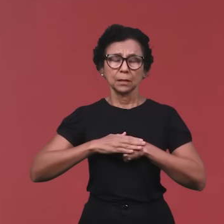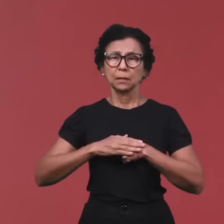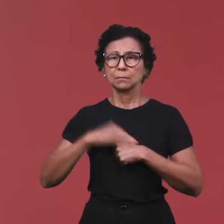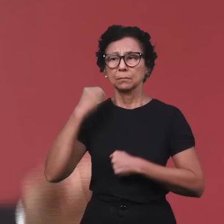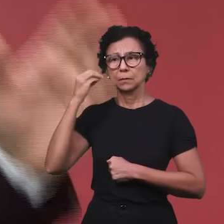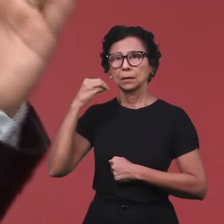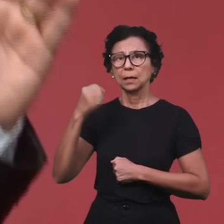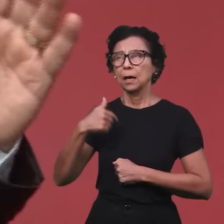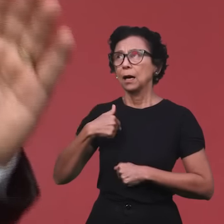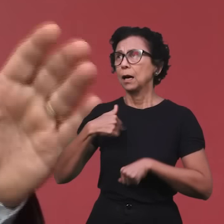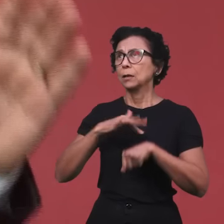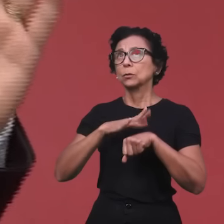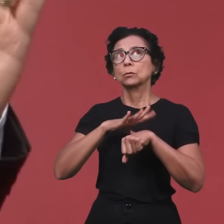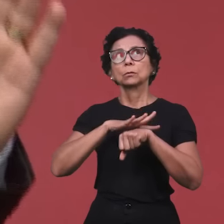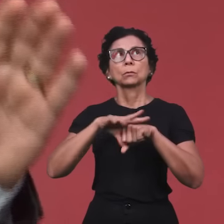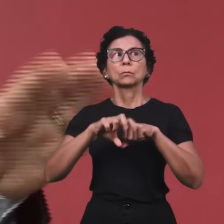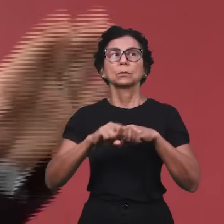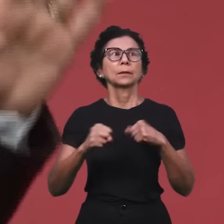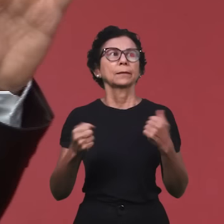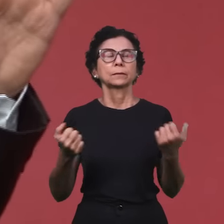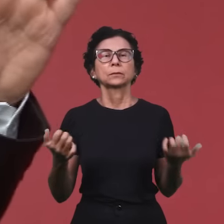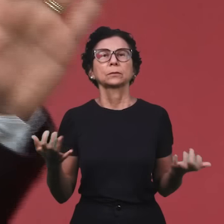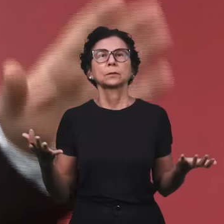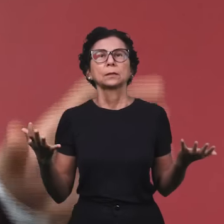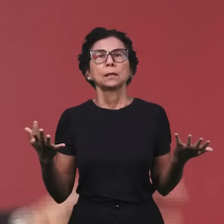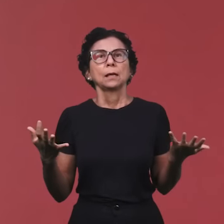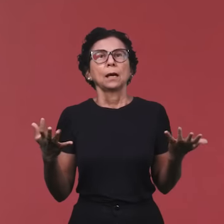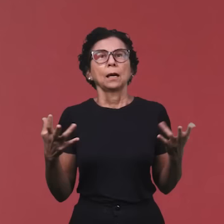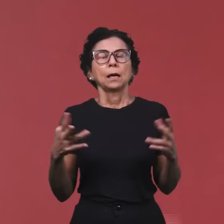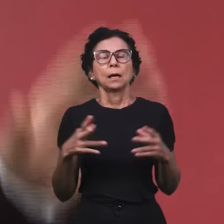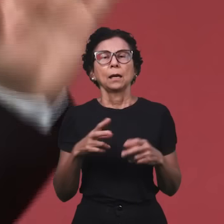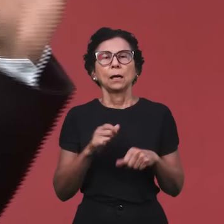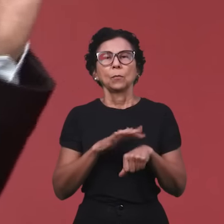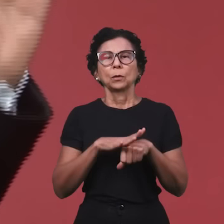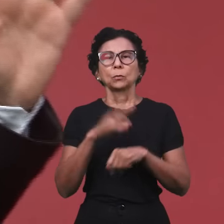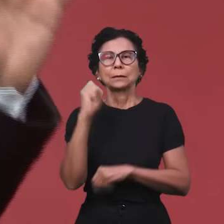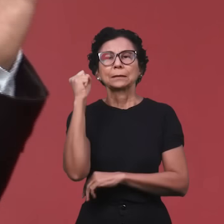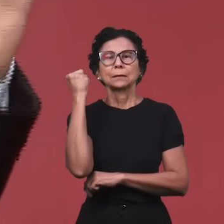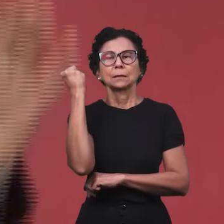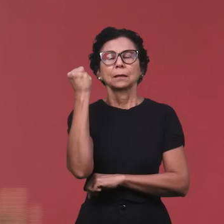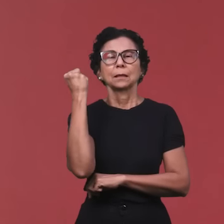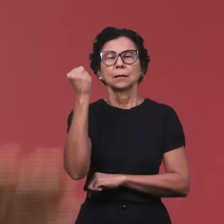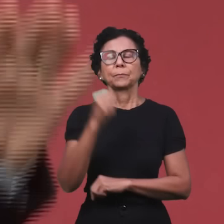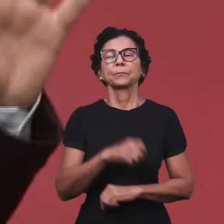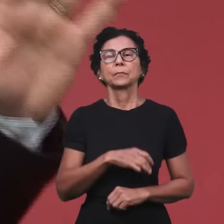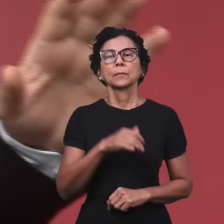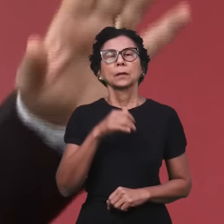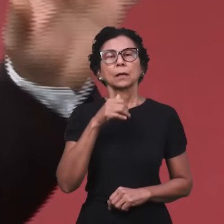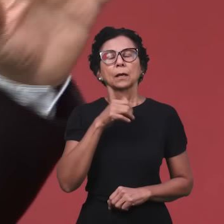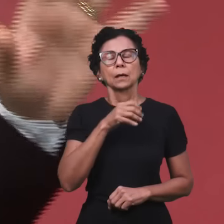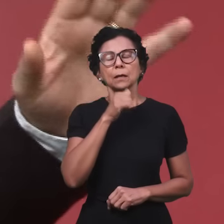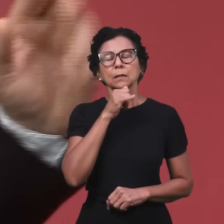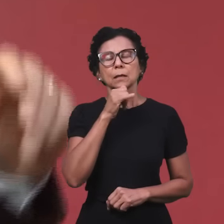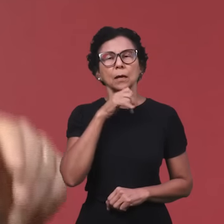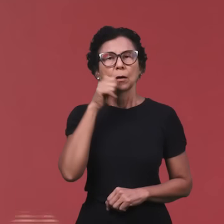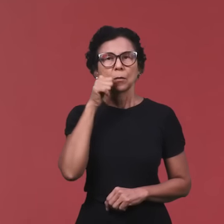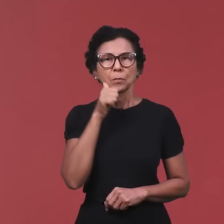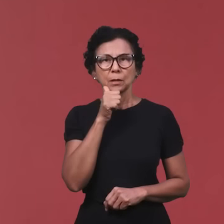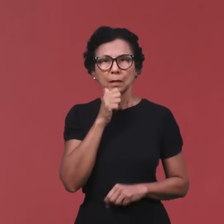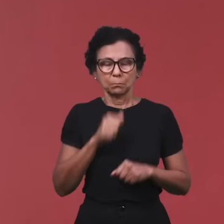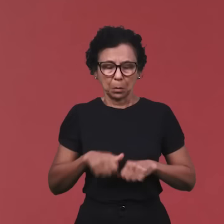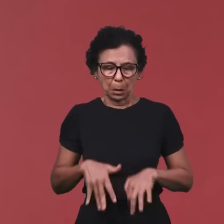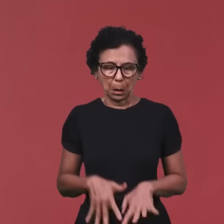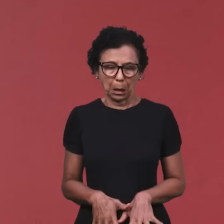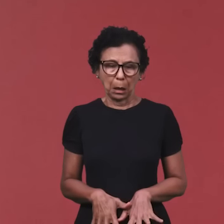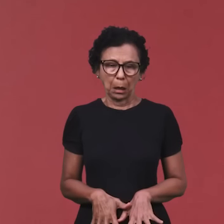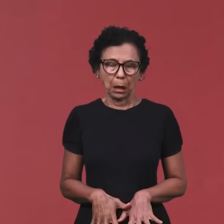estou doente, eu fui curado do quê? Fui curado de uma doença grave. Um exemplo, a mulher do fluxo de sangue, ela foi curada? Foi. Eu